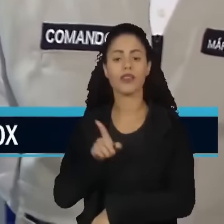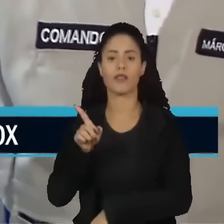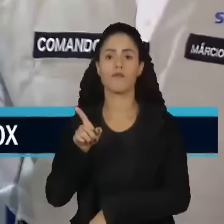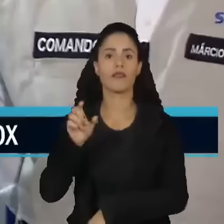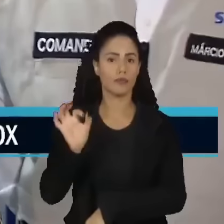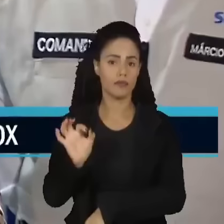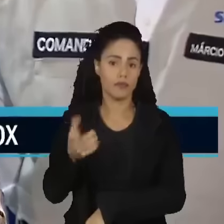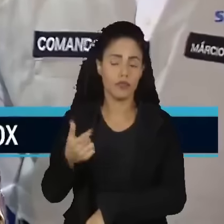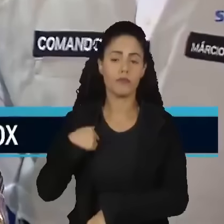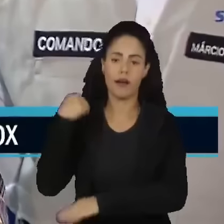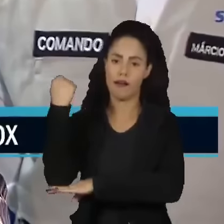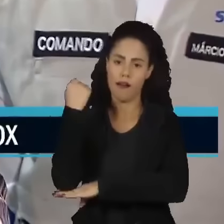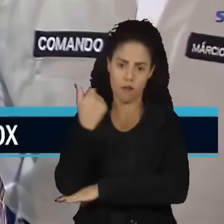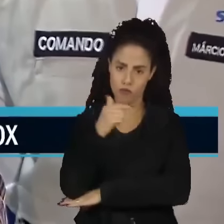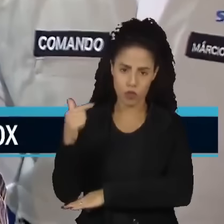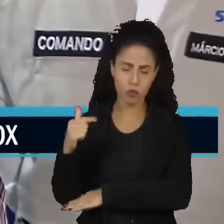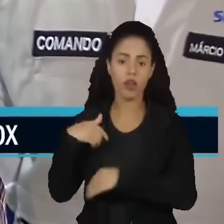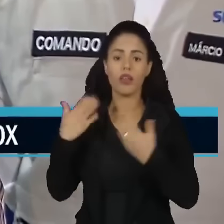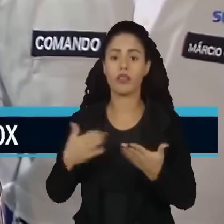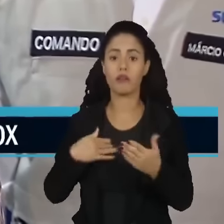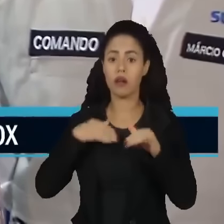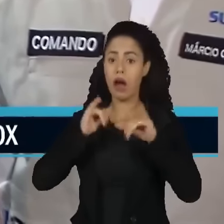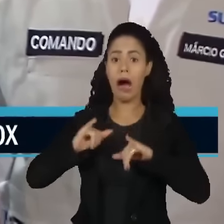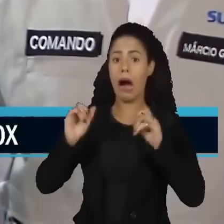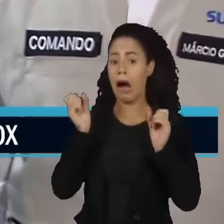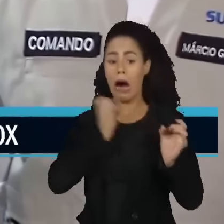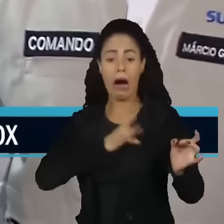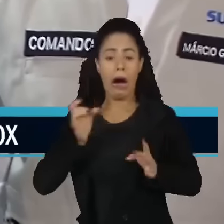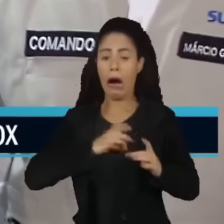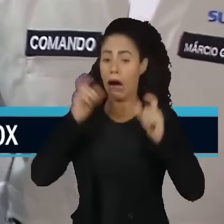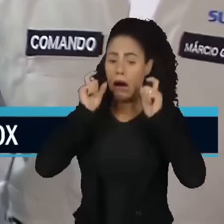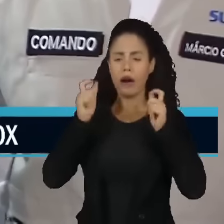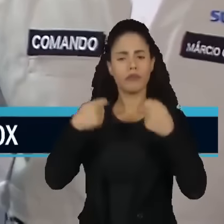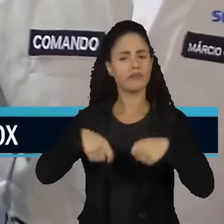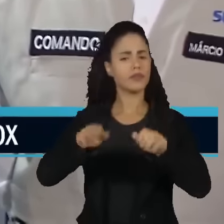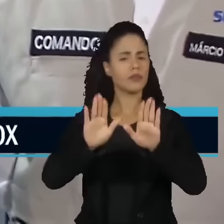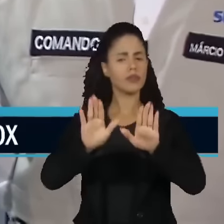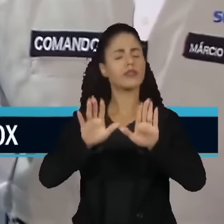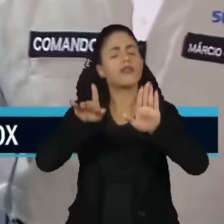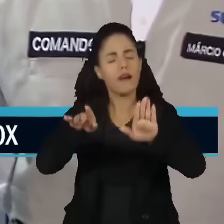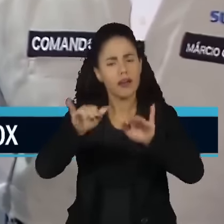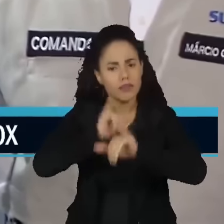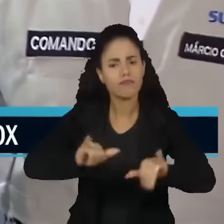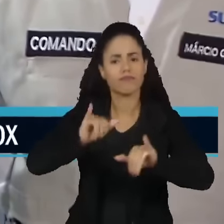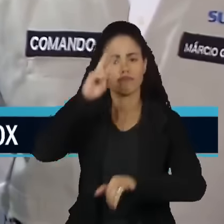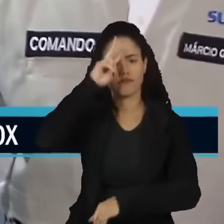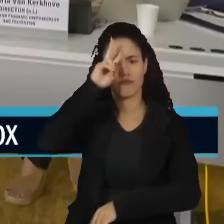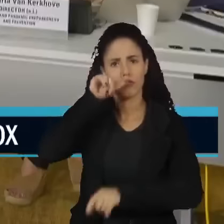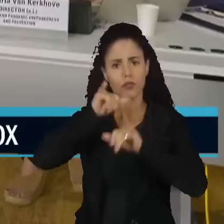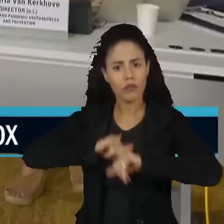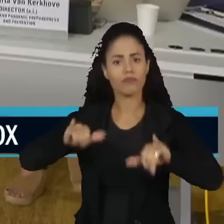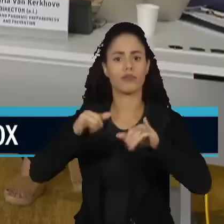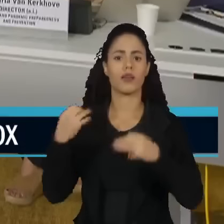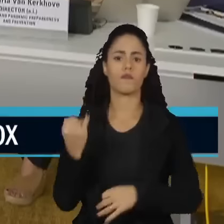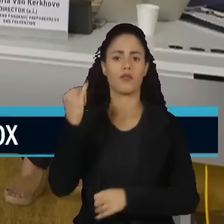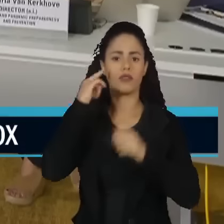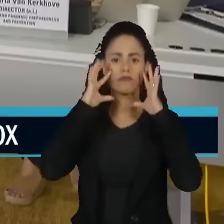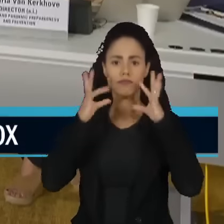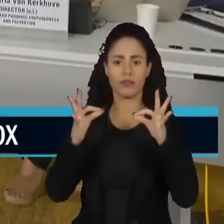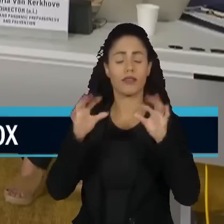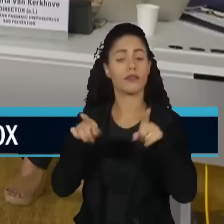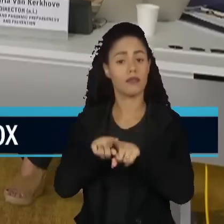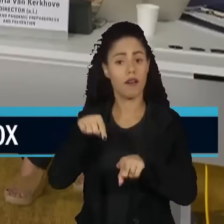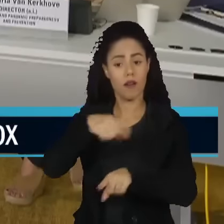gravidade não há motivo de alarme como eu falei ontem mas S de reforçar a vigilância esse é o momento nesta